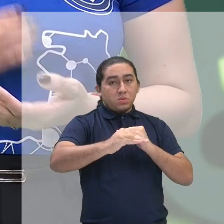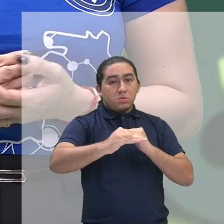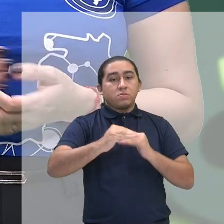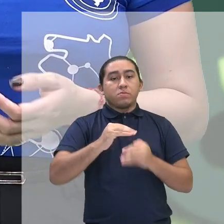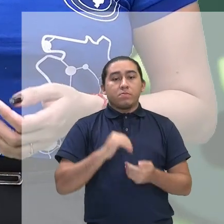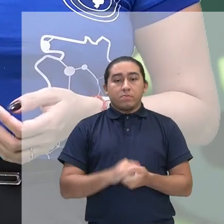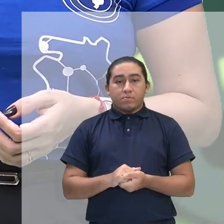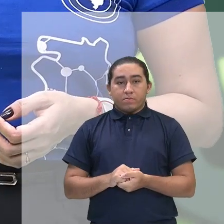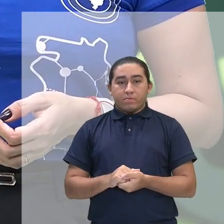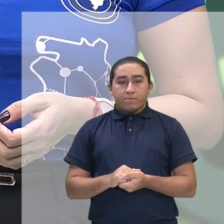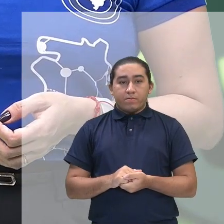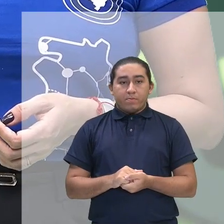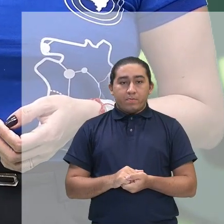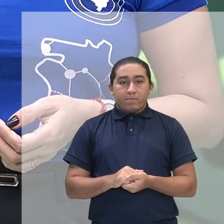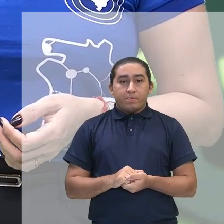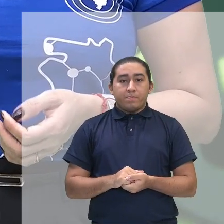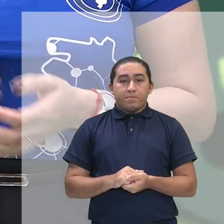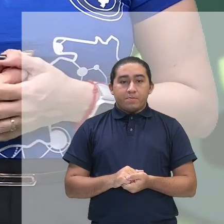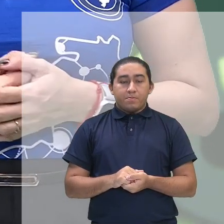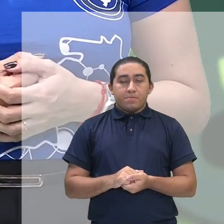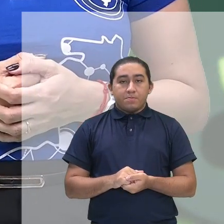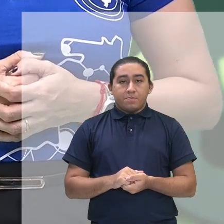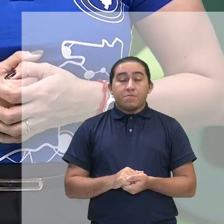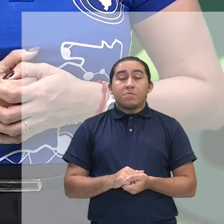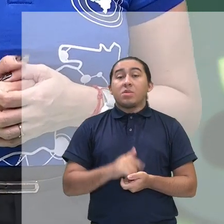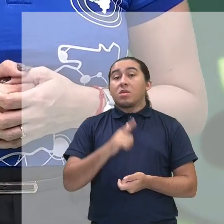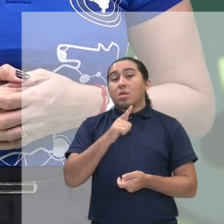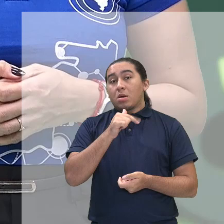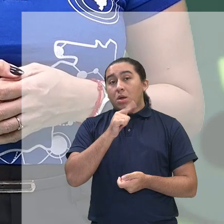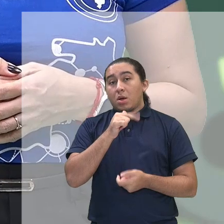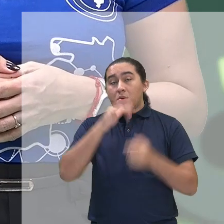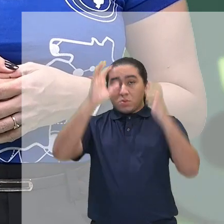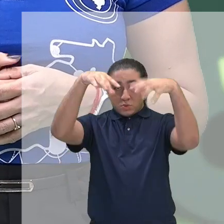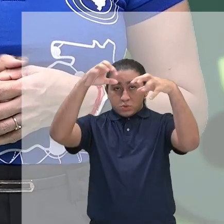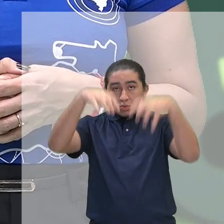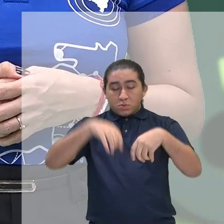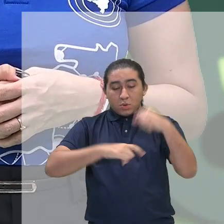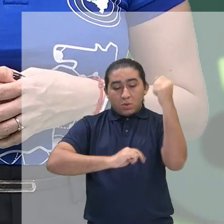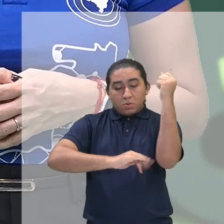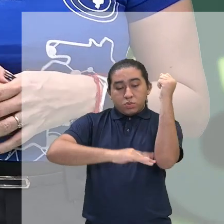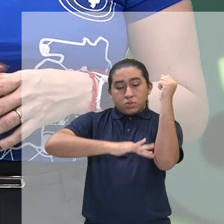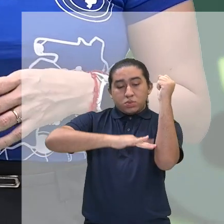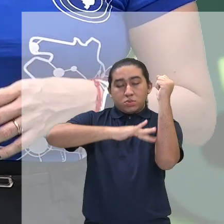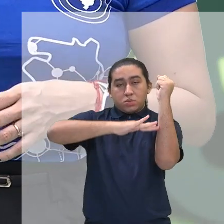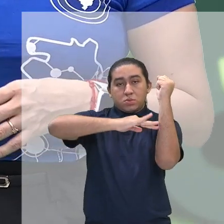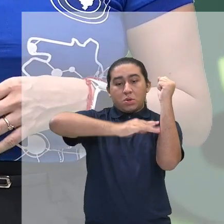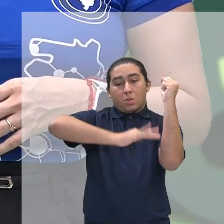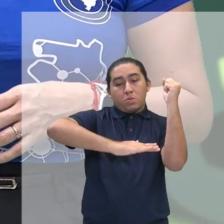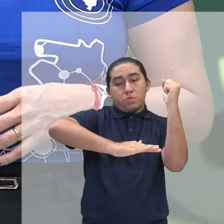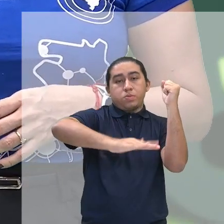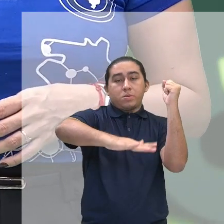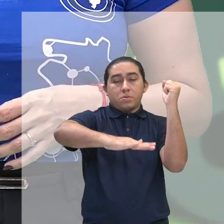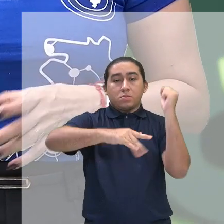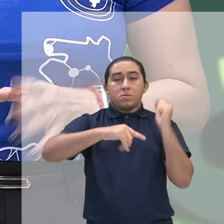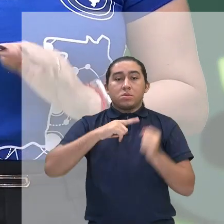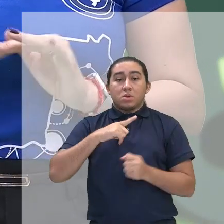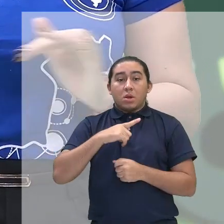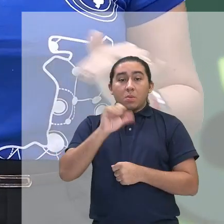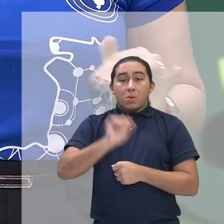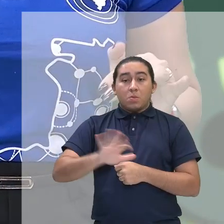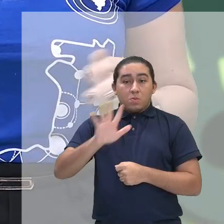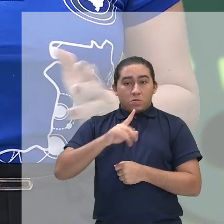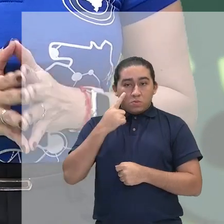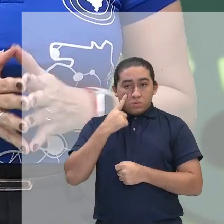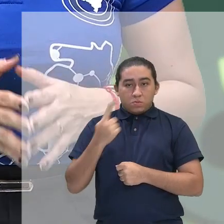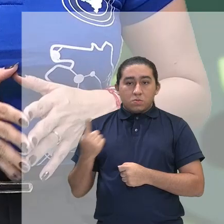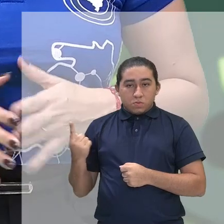A planície é inundada durante a estação chuvosa, criando vastas áreas alagadas, né? Então, a gente tem aqui uma imagem